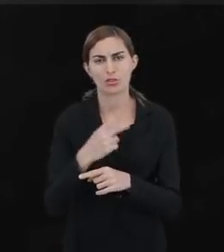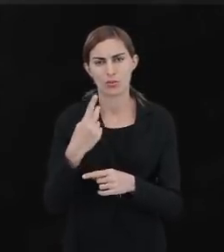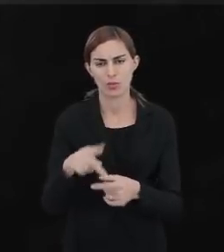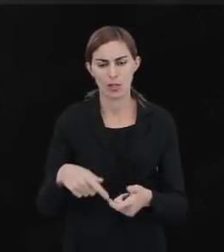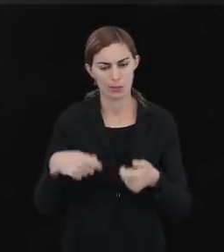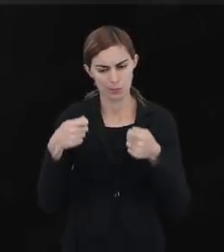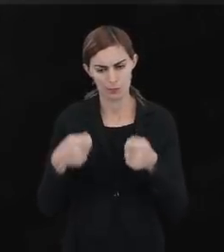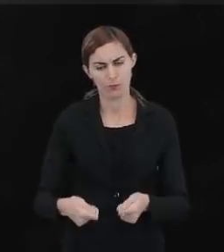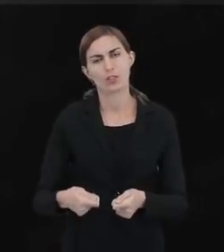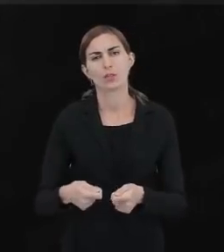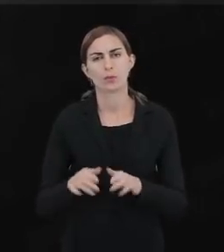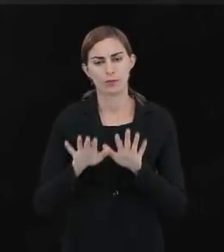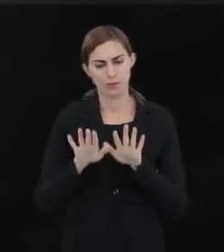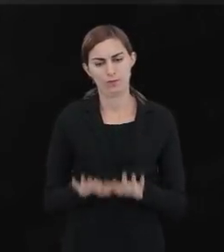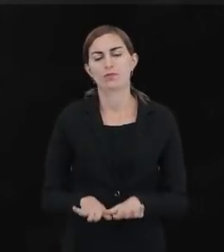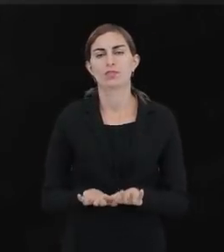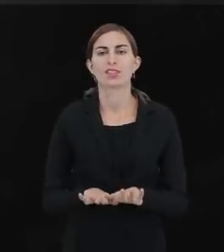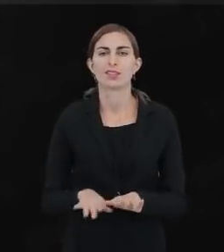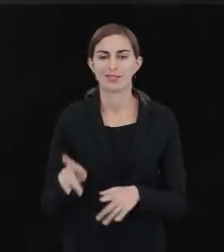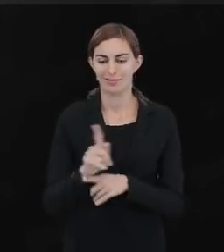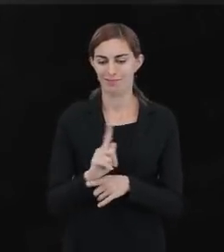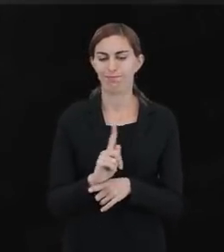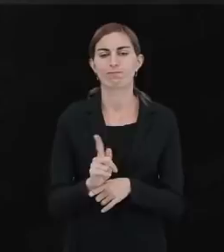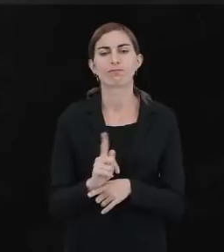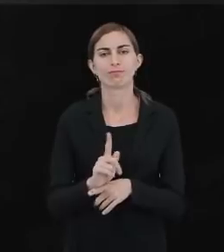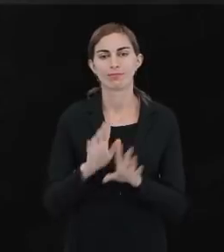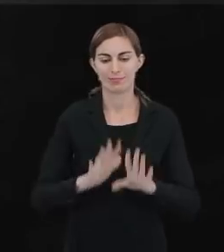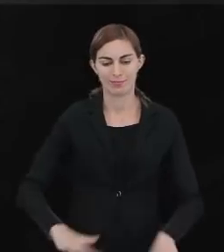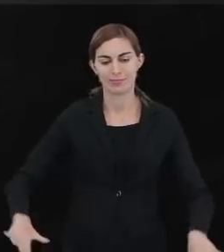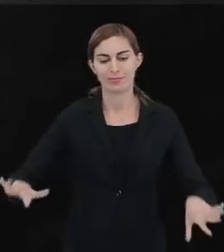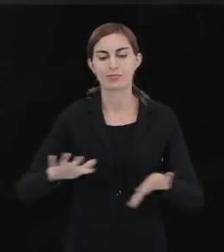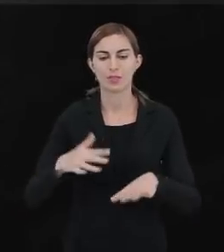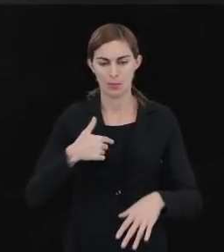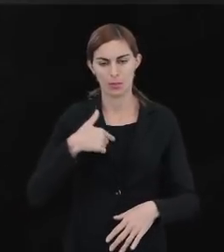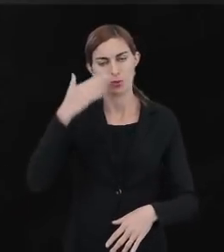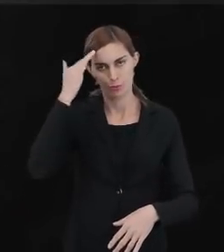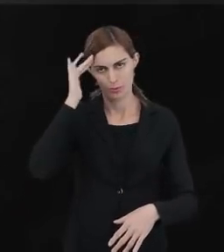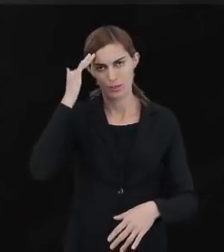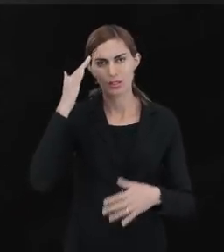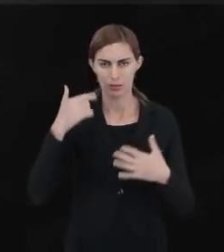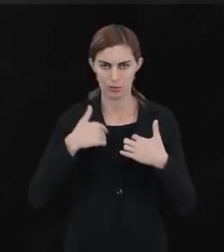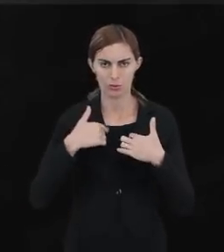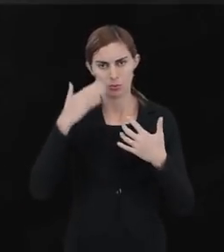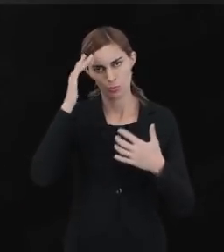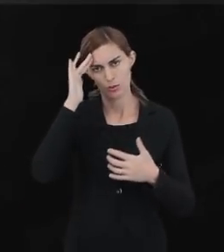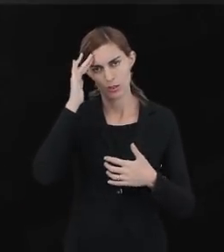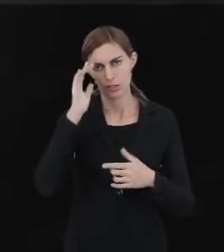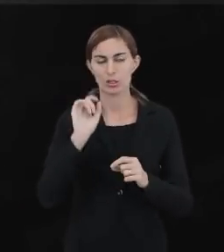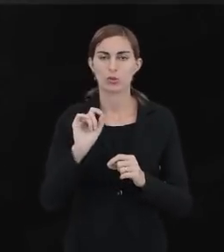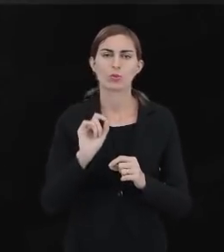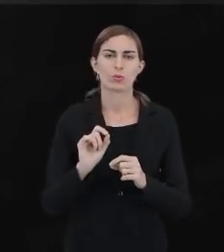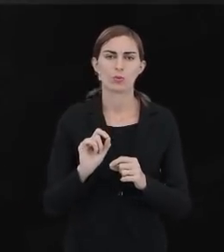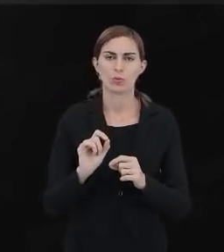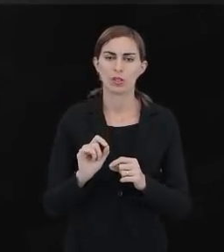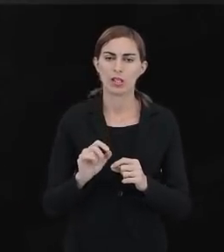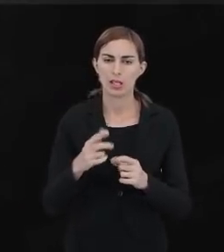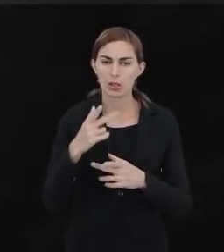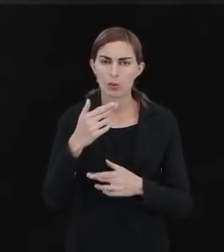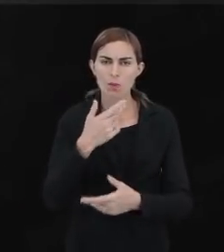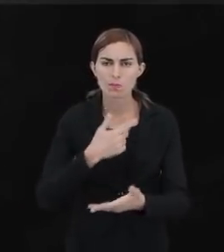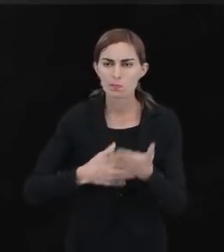estabelece justamente no meu entendimento hoje por pela uma grande